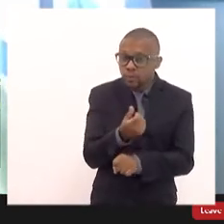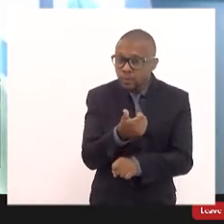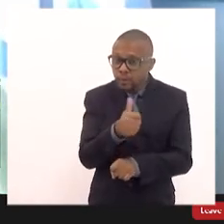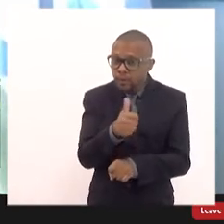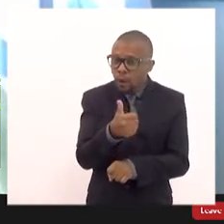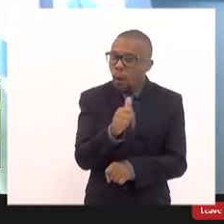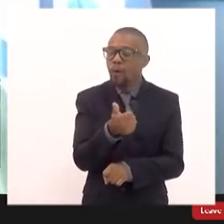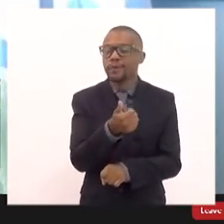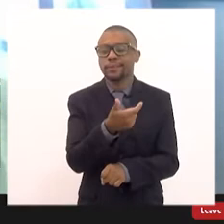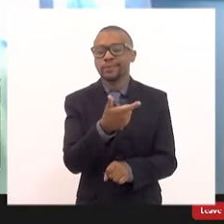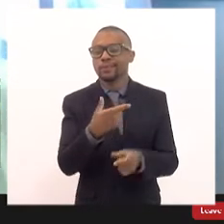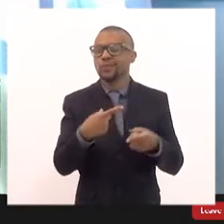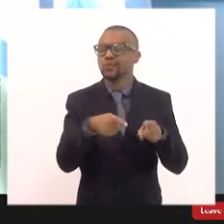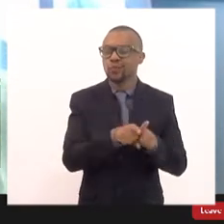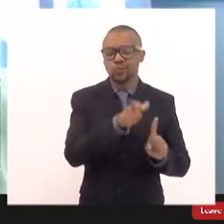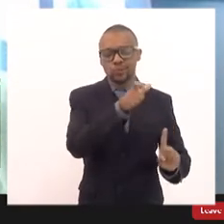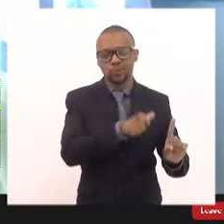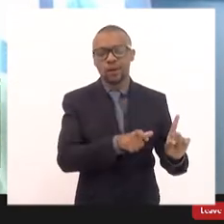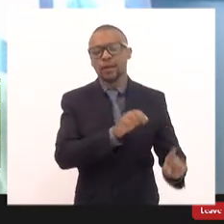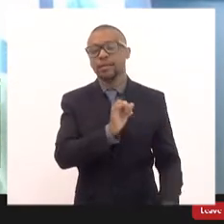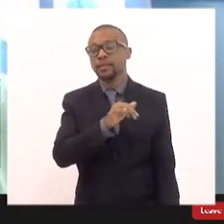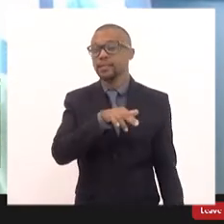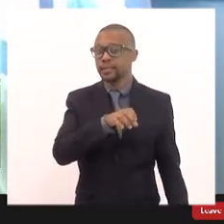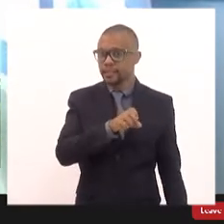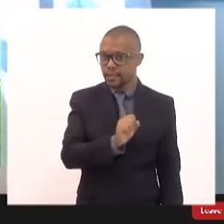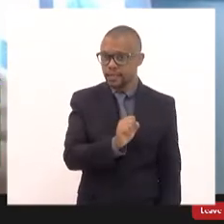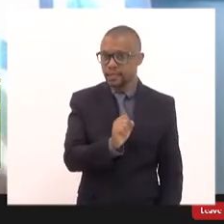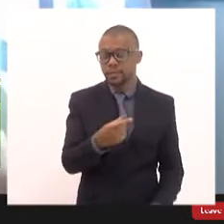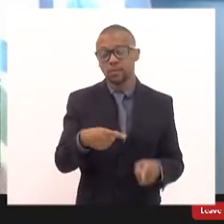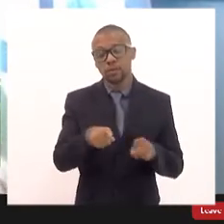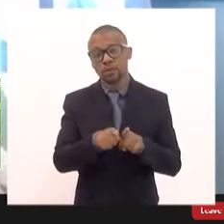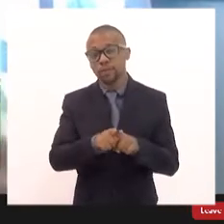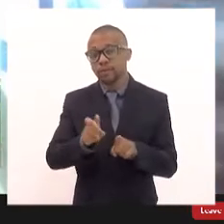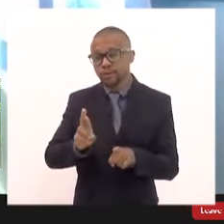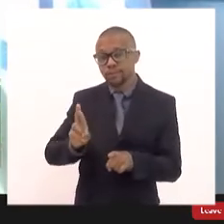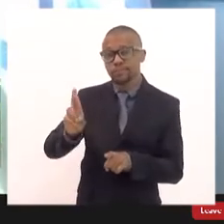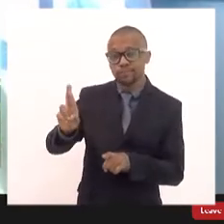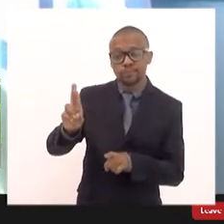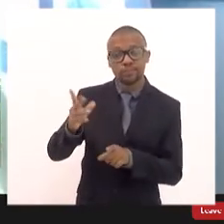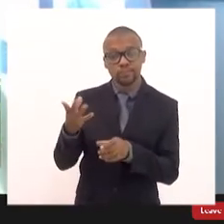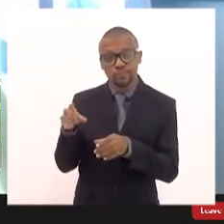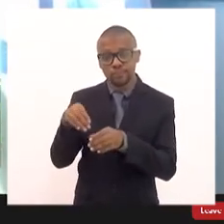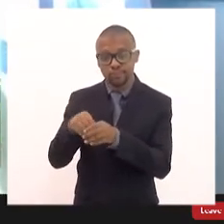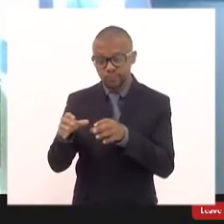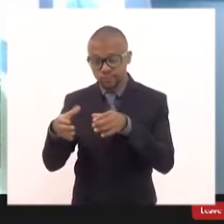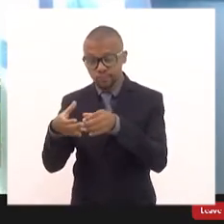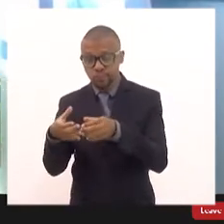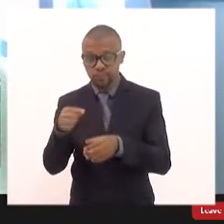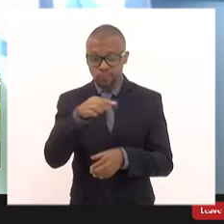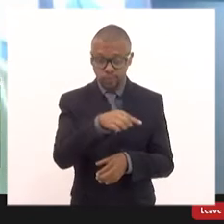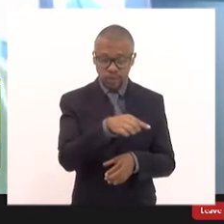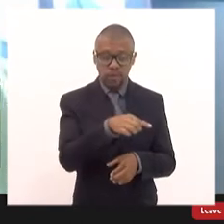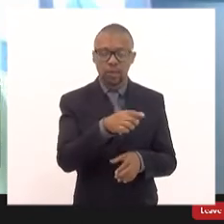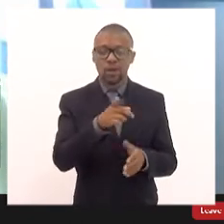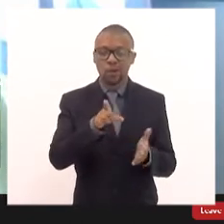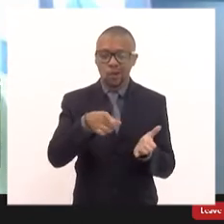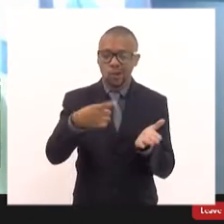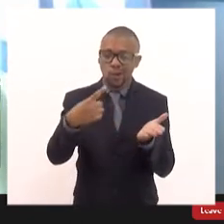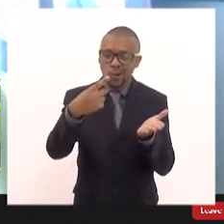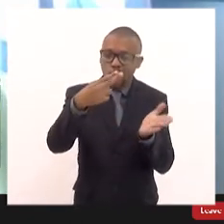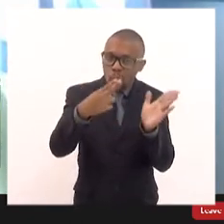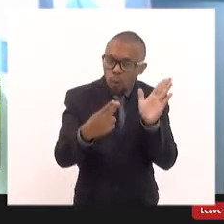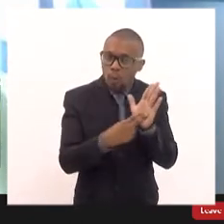presido a Comissão do Cumpras, da qual o Valdec também faz parte. A Comissão do Cumpras, como o nome diz, é